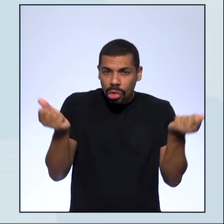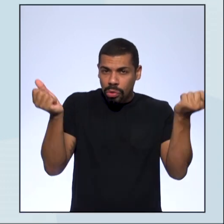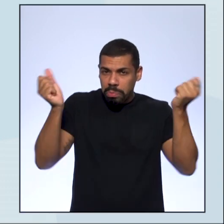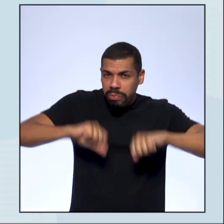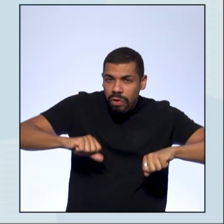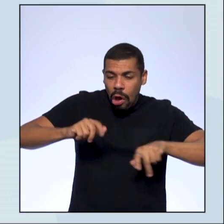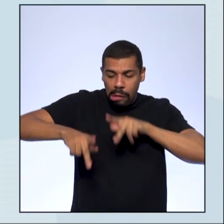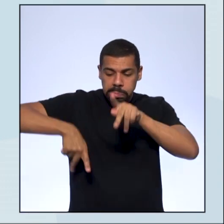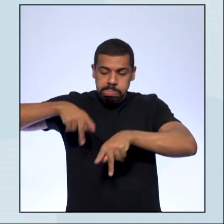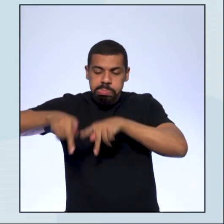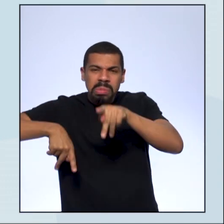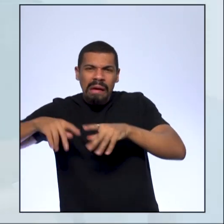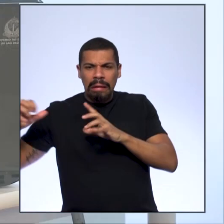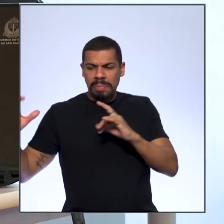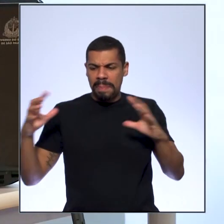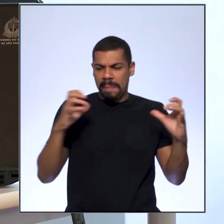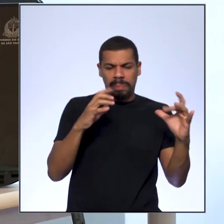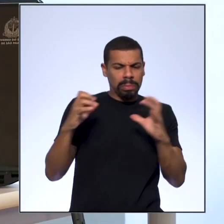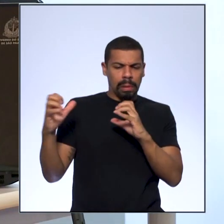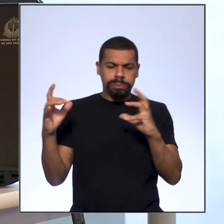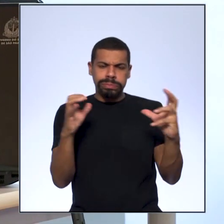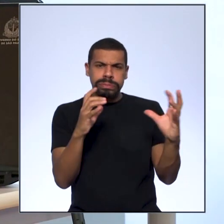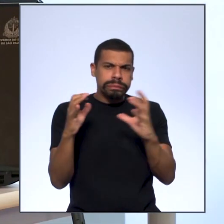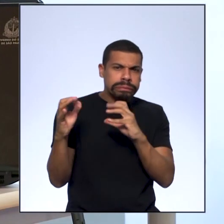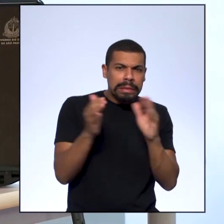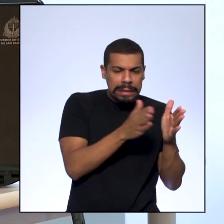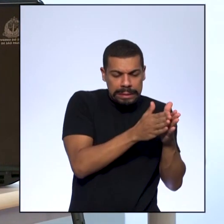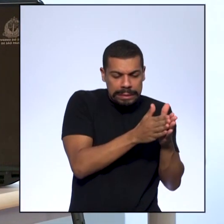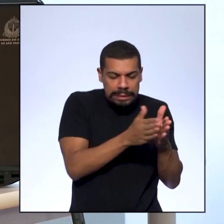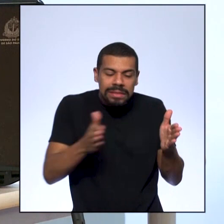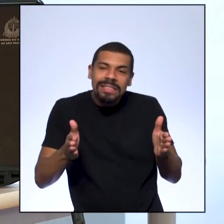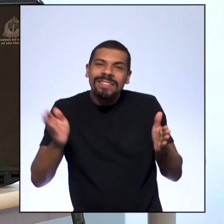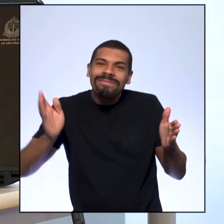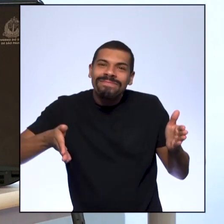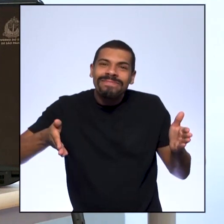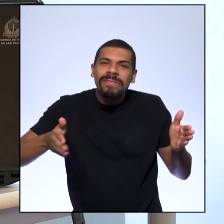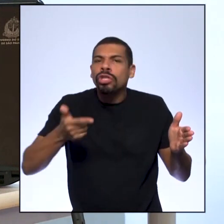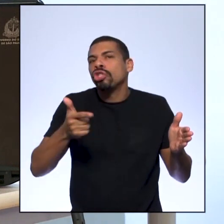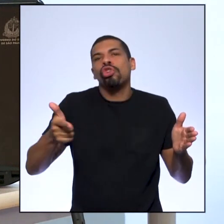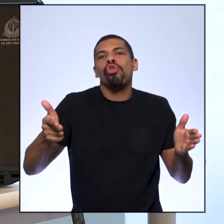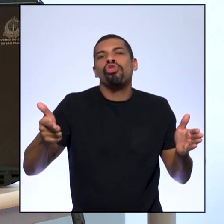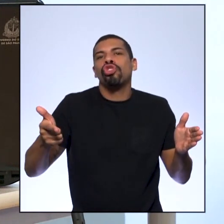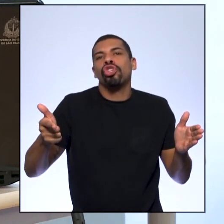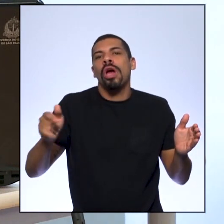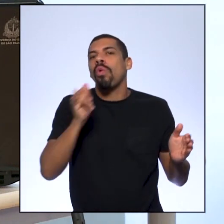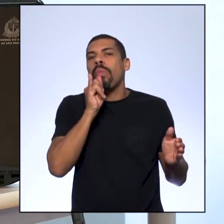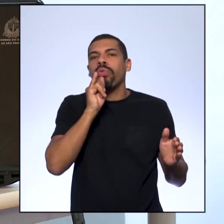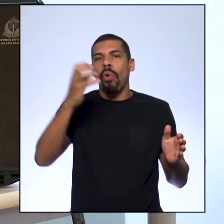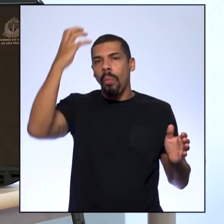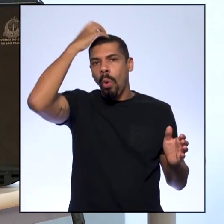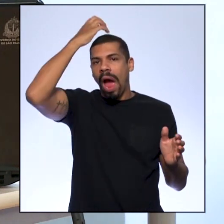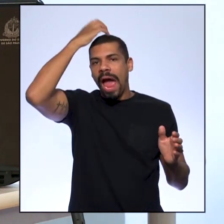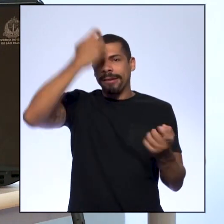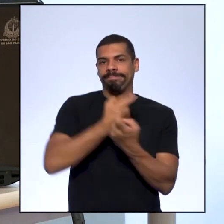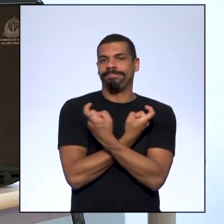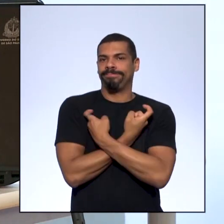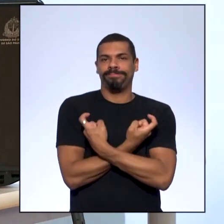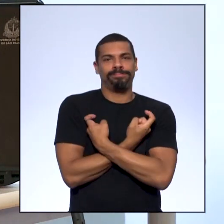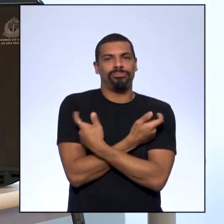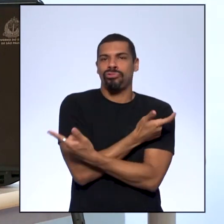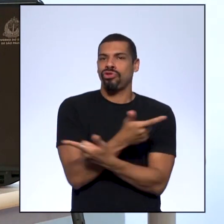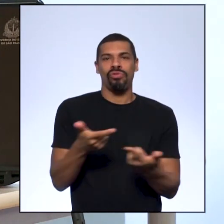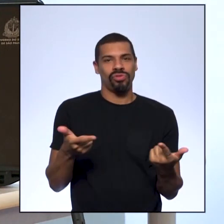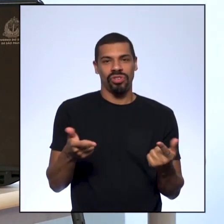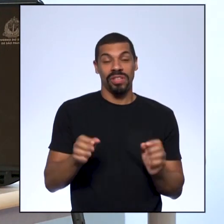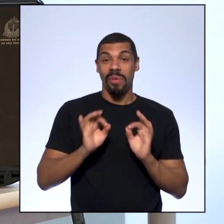rebeliões, e esses períodos ficam ali meio que sem faraó, ficam um vazio de poder. Então, a alternativa E é a correta. Tá? Vamos